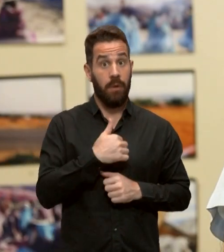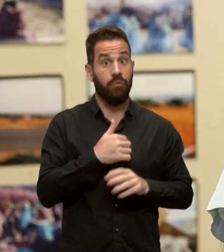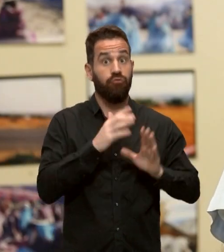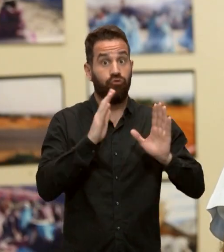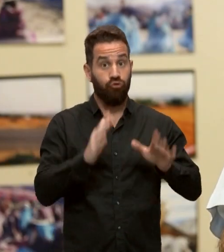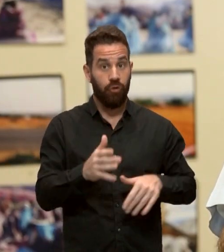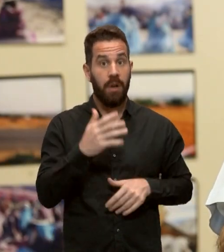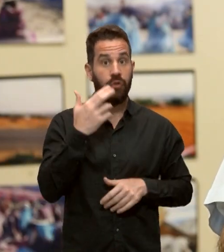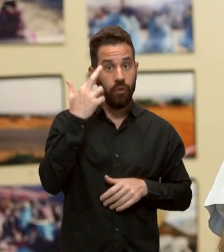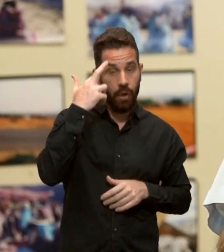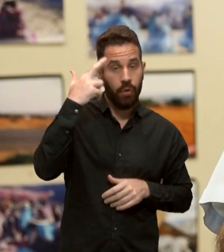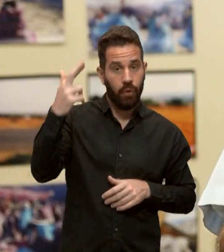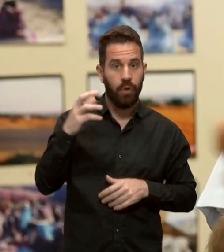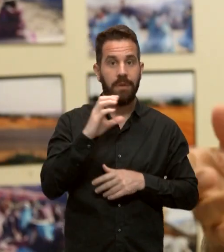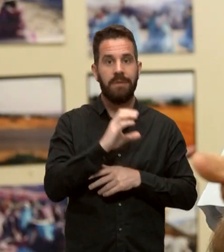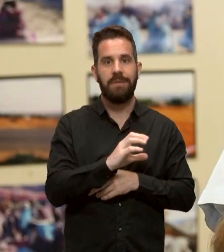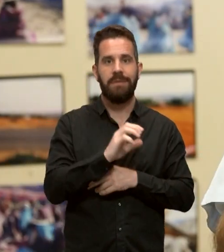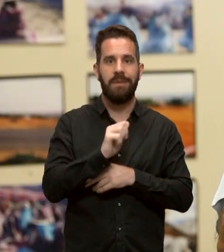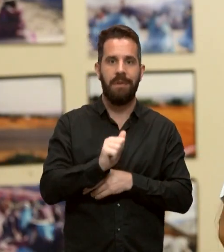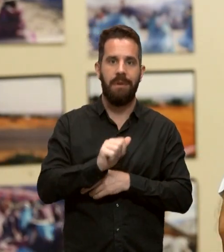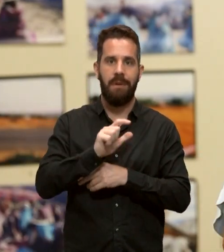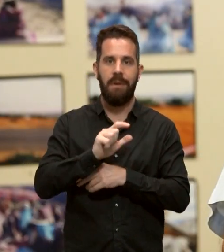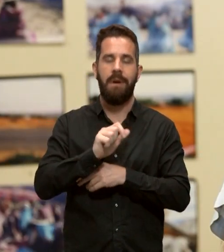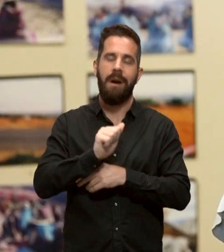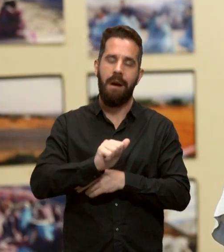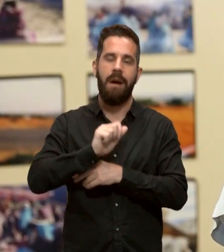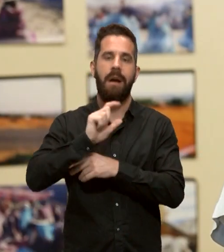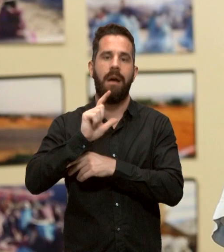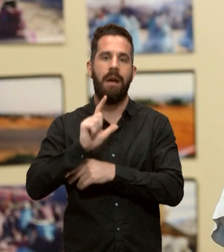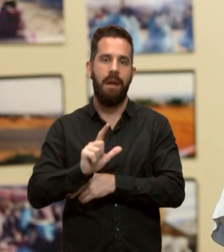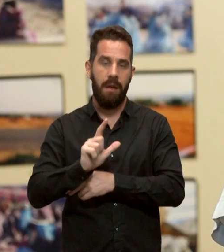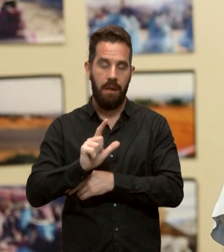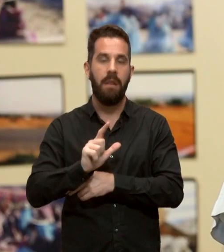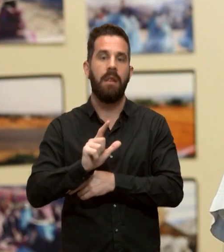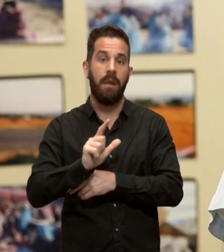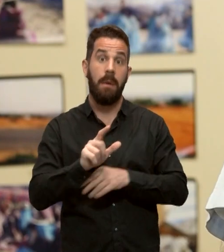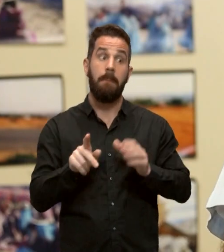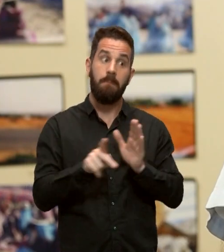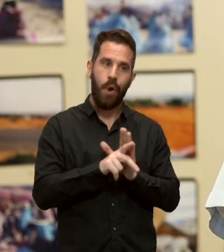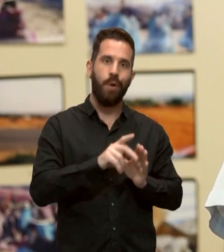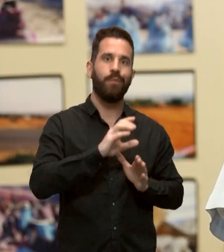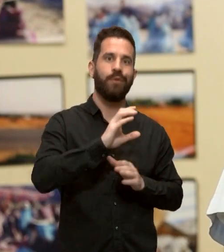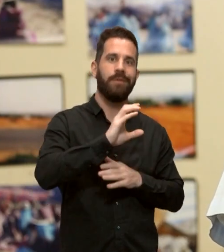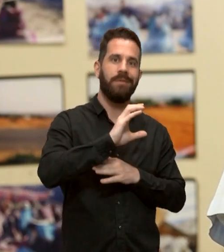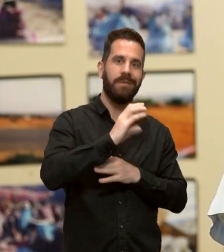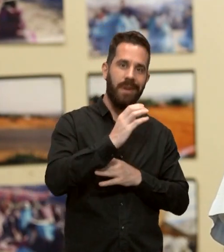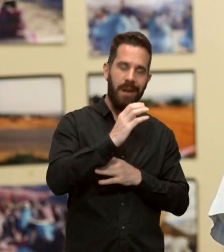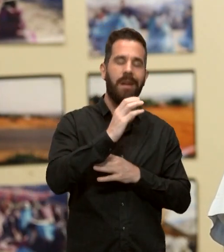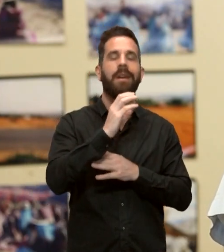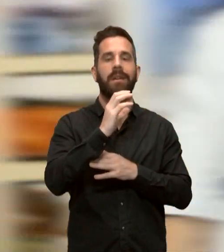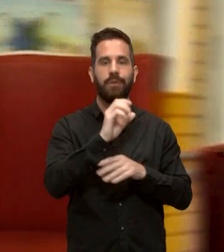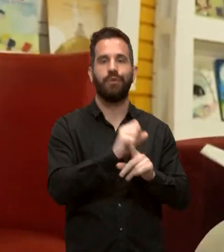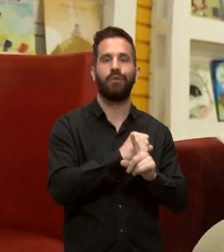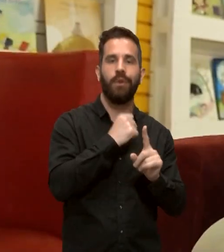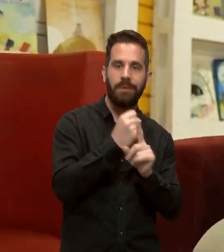Humanas e Letras, e depois que na divisão eu fiquei como diretor do Instituto de